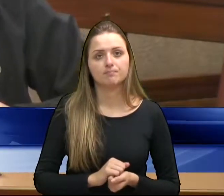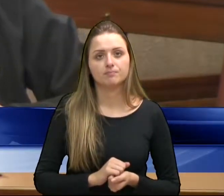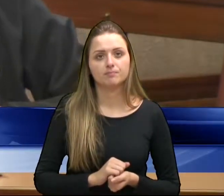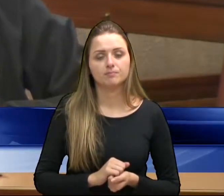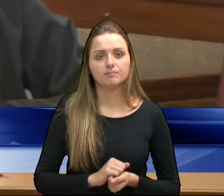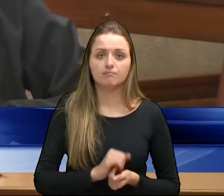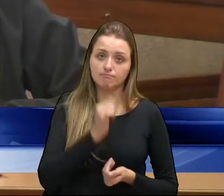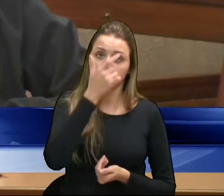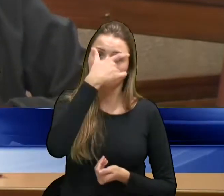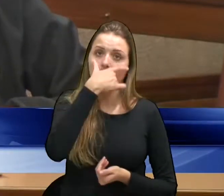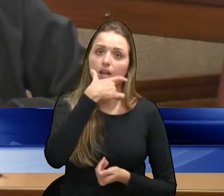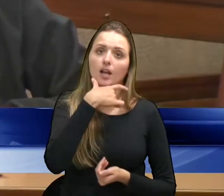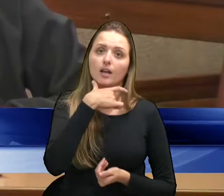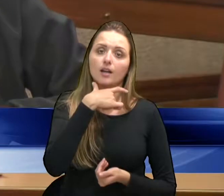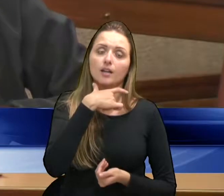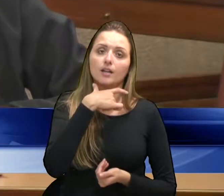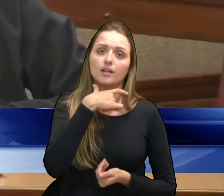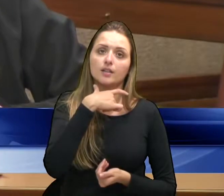Eu acho que